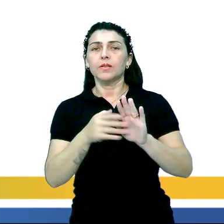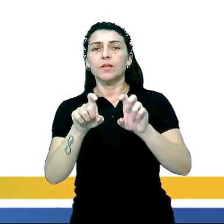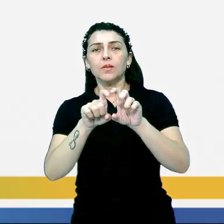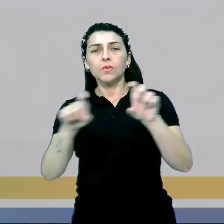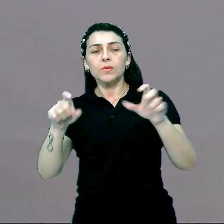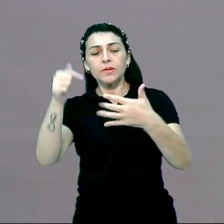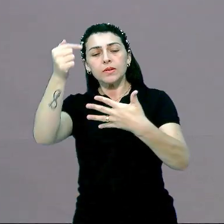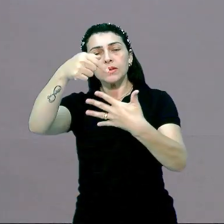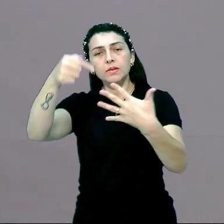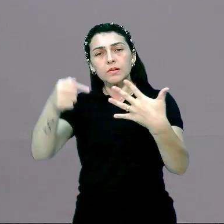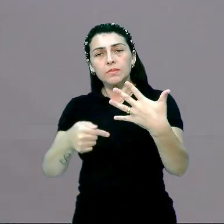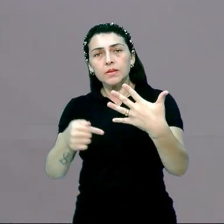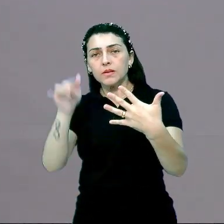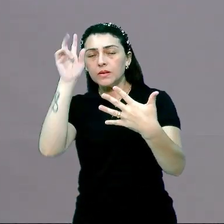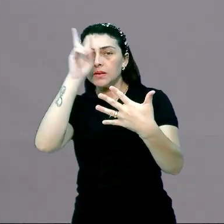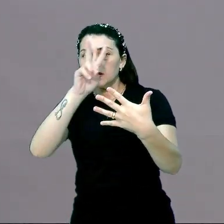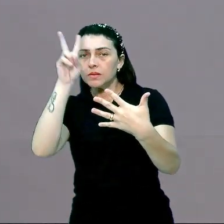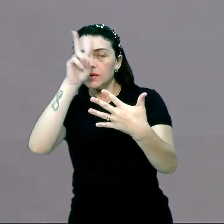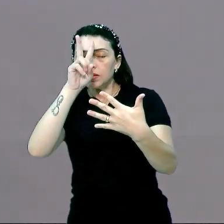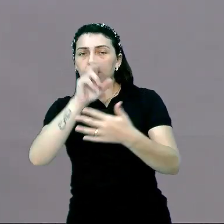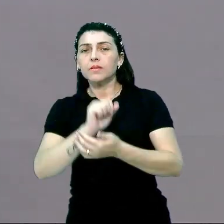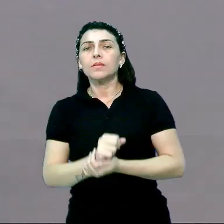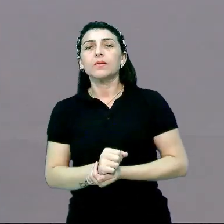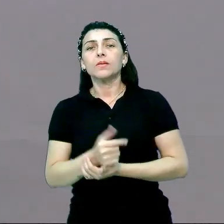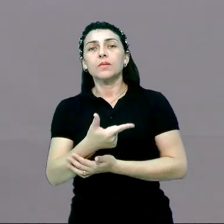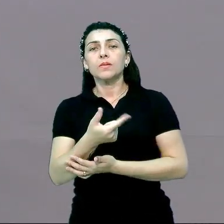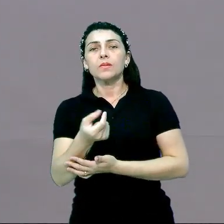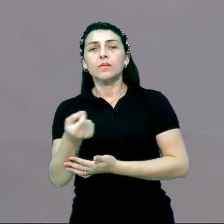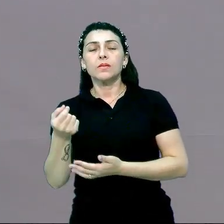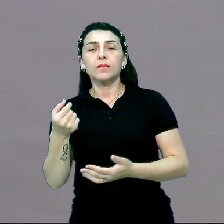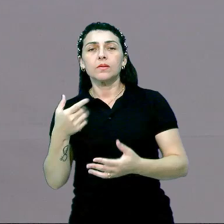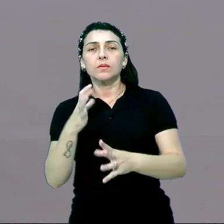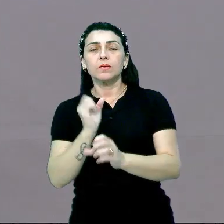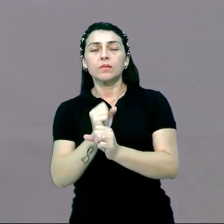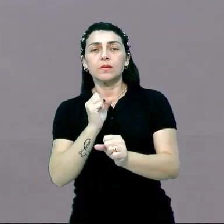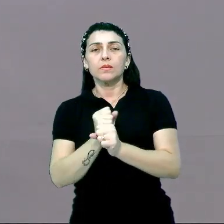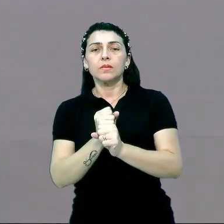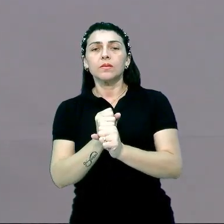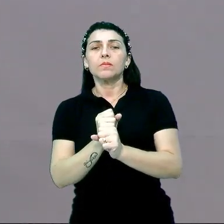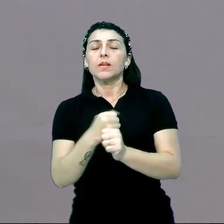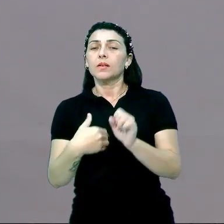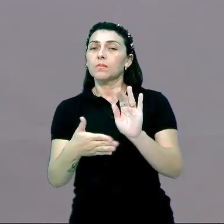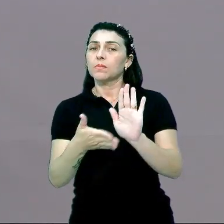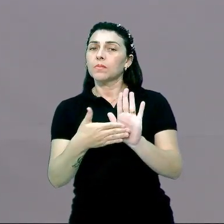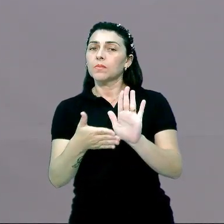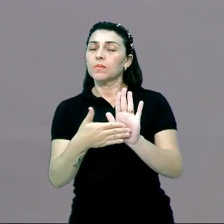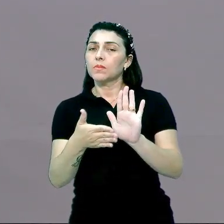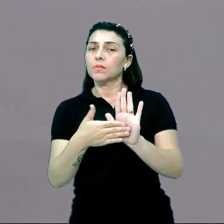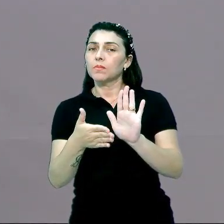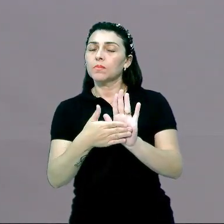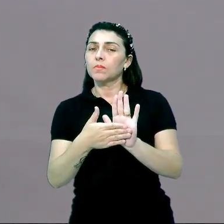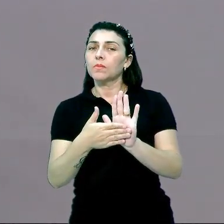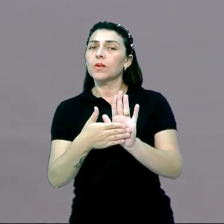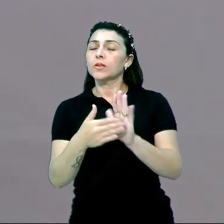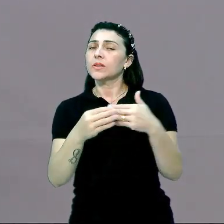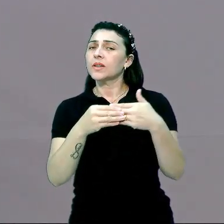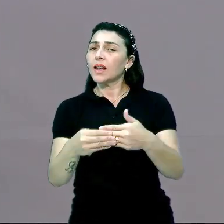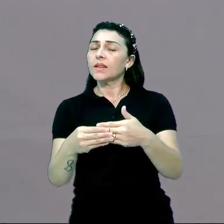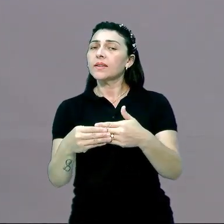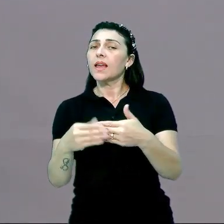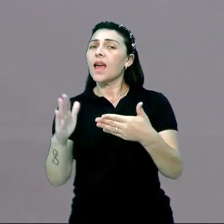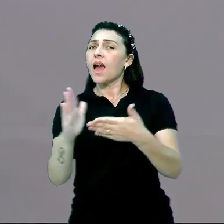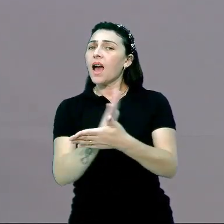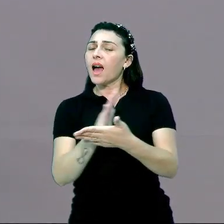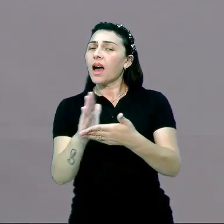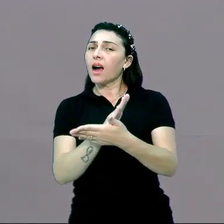seguintes elementos. Lembrando que os 200 pontos é para a proposta de intervenção. E, professor, o